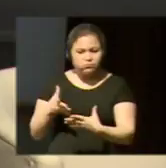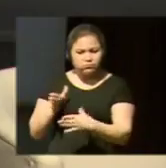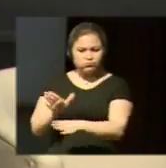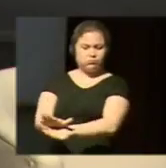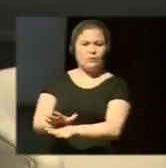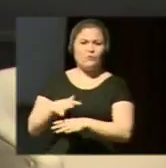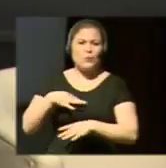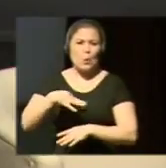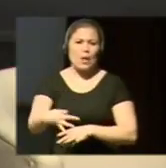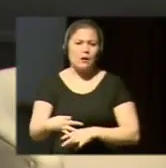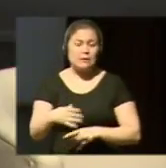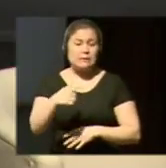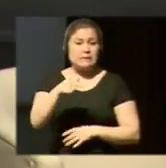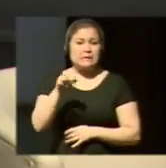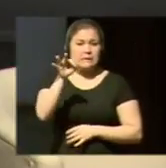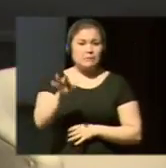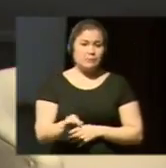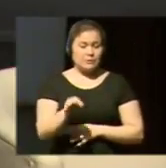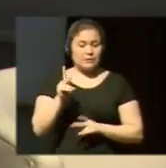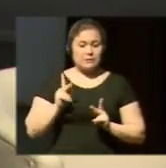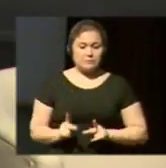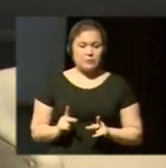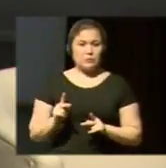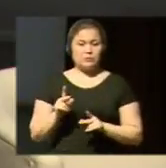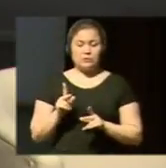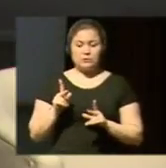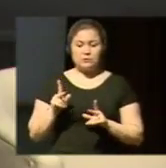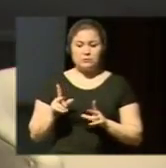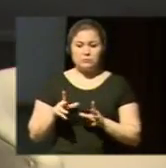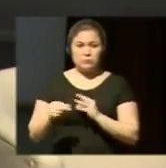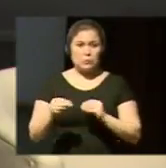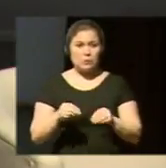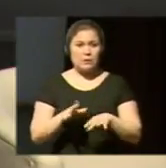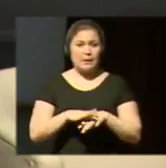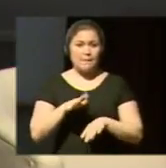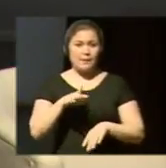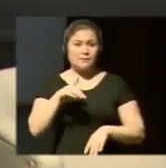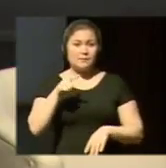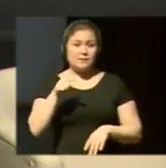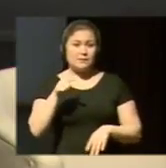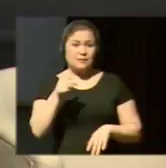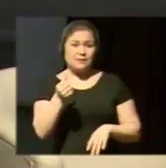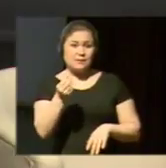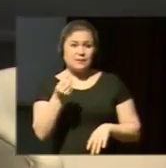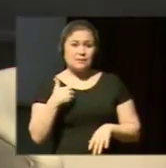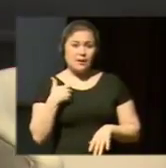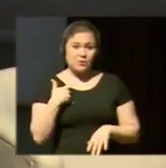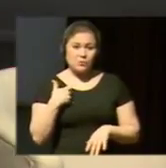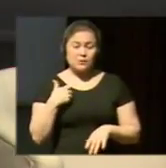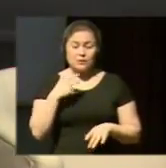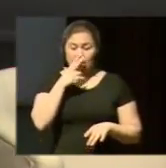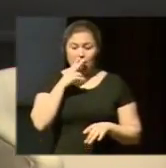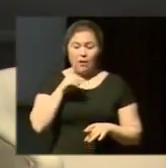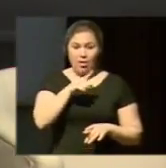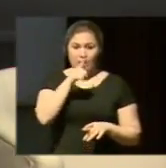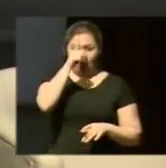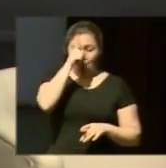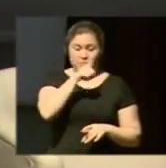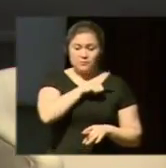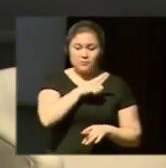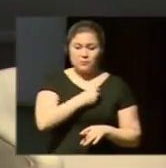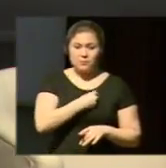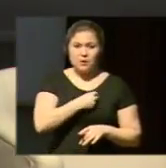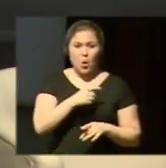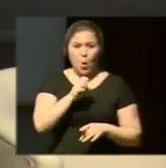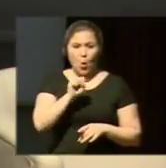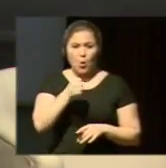70% dos ajudantes de refugiados têm mais de 60 anos. Na Alemanha, existem